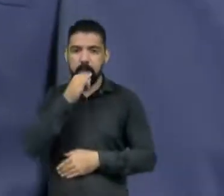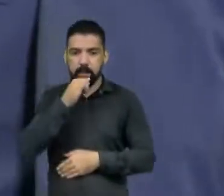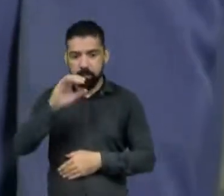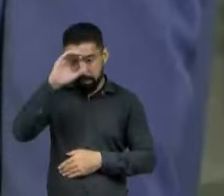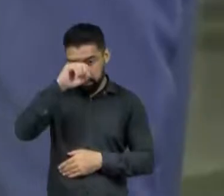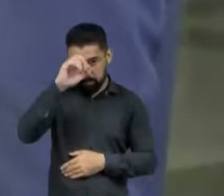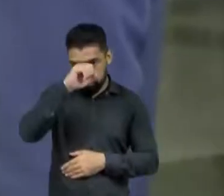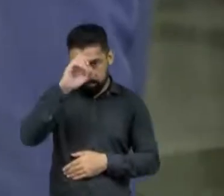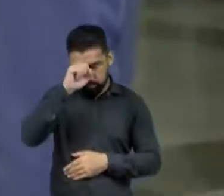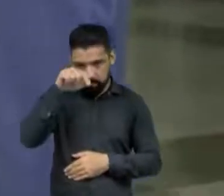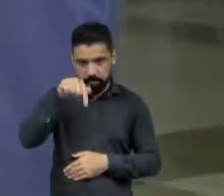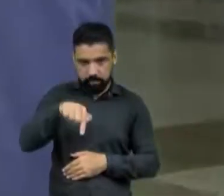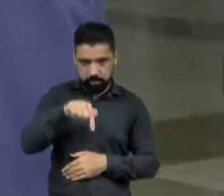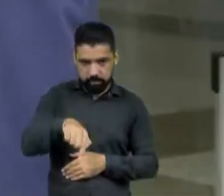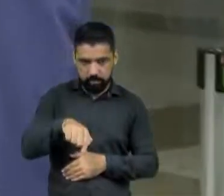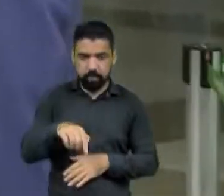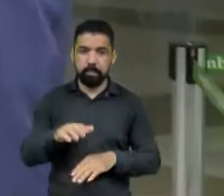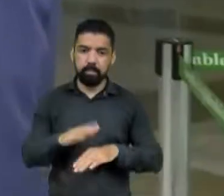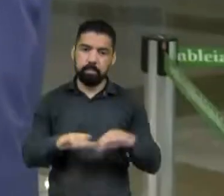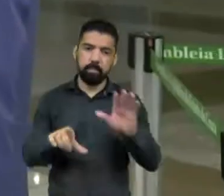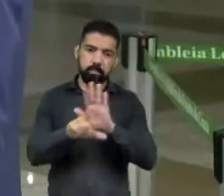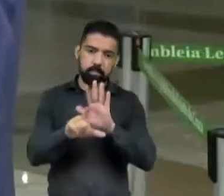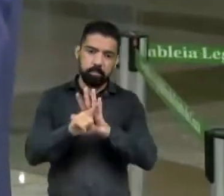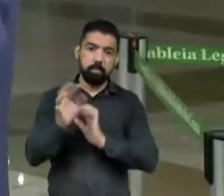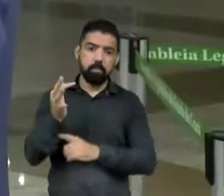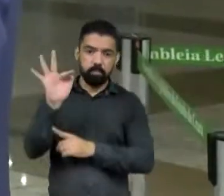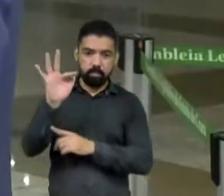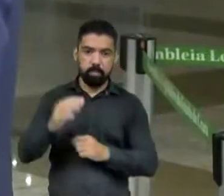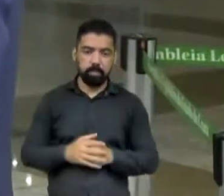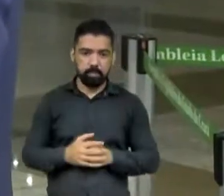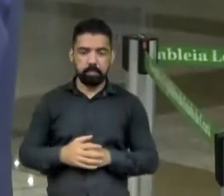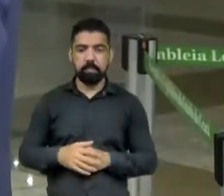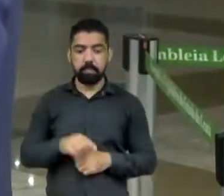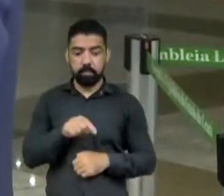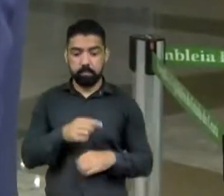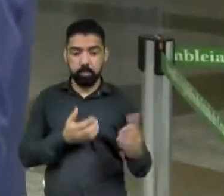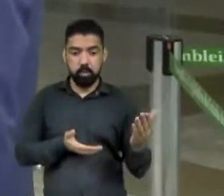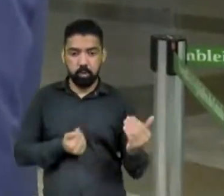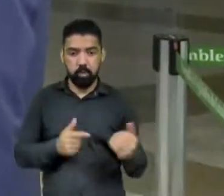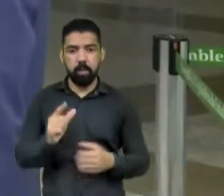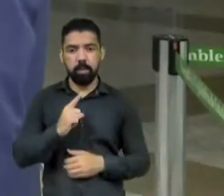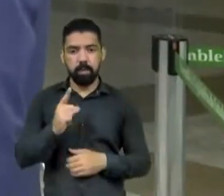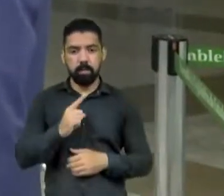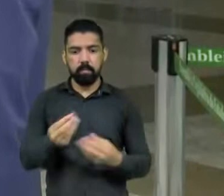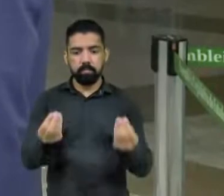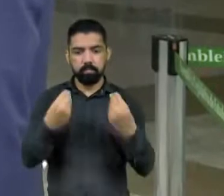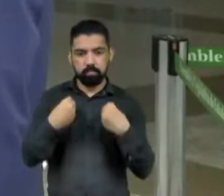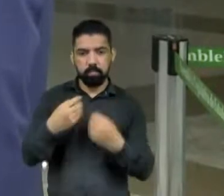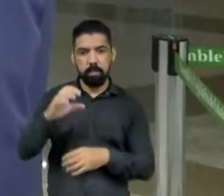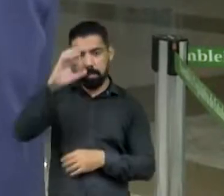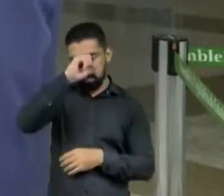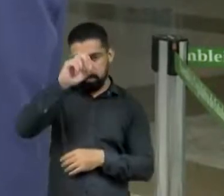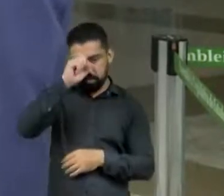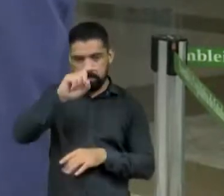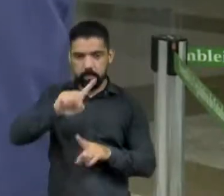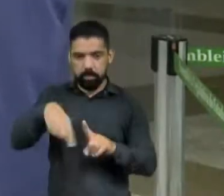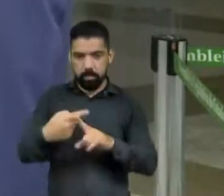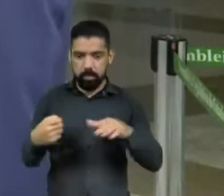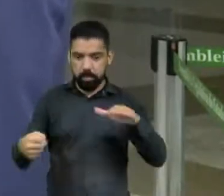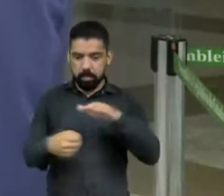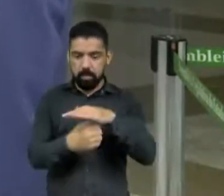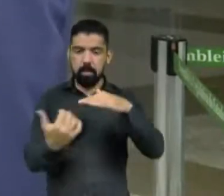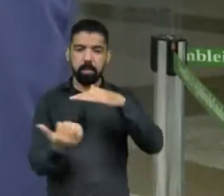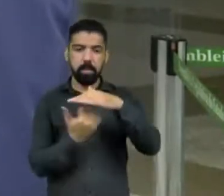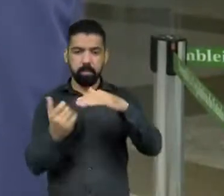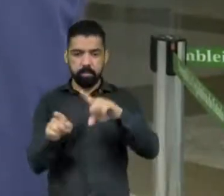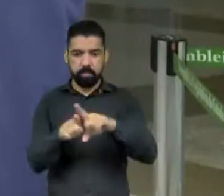uma modalidade regida por uma legislação federal, onde o jovem, além de receber a qualificação, ele é inserido nas empresas através da